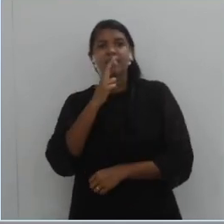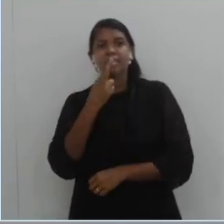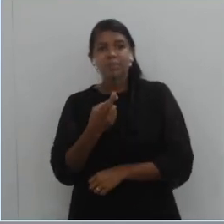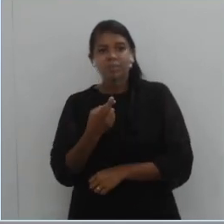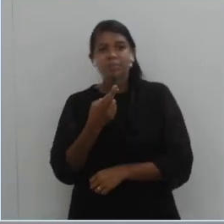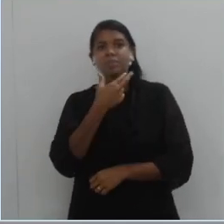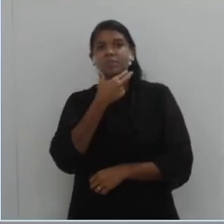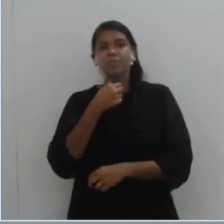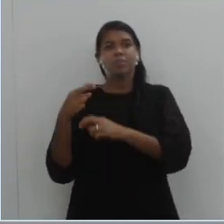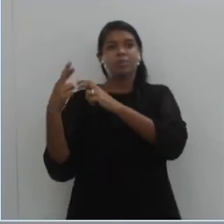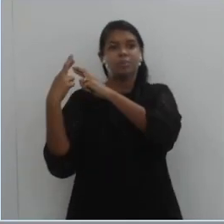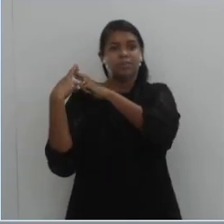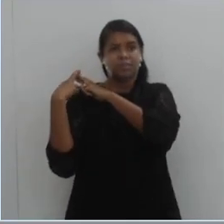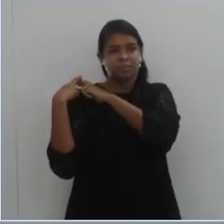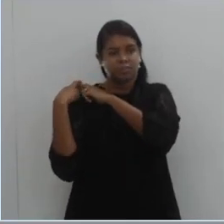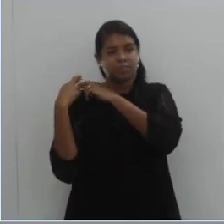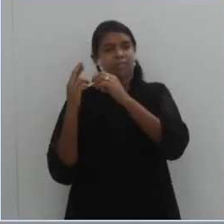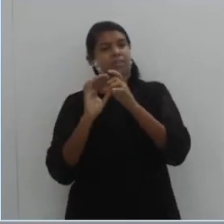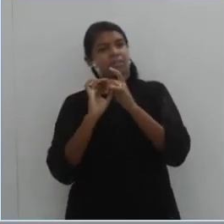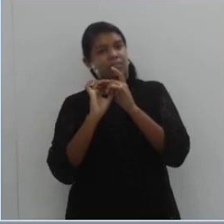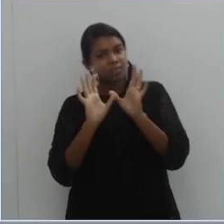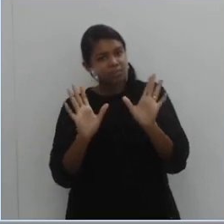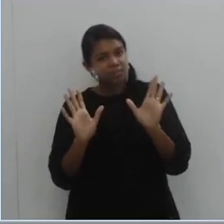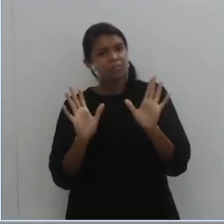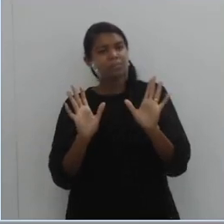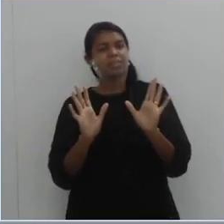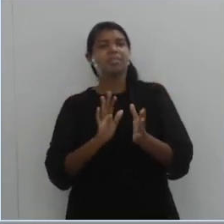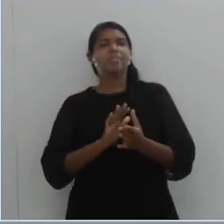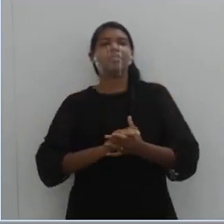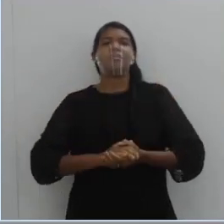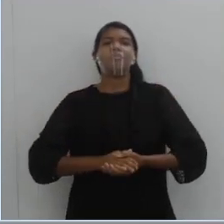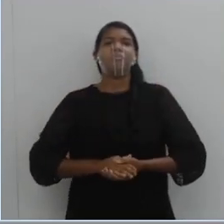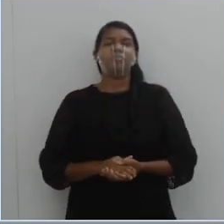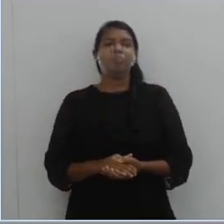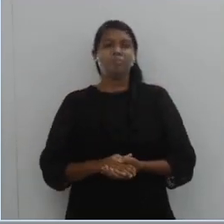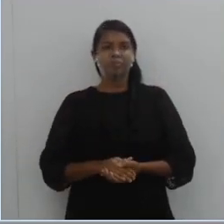ser que tivesse autorização